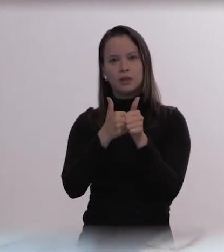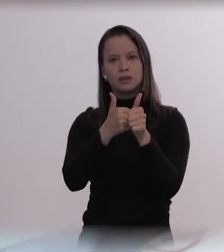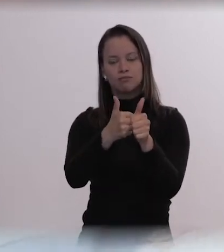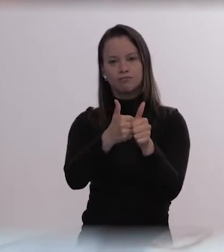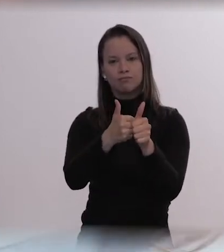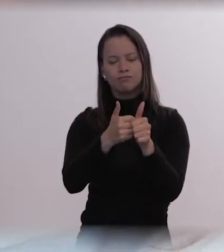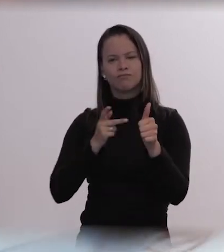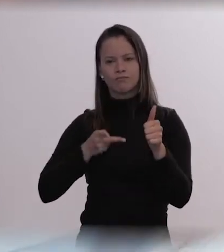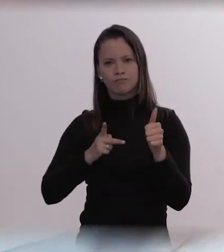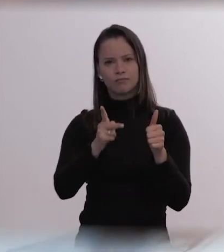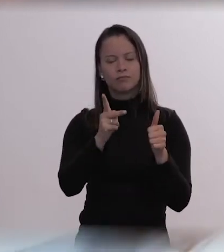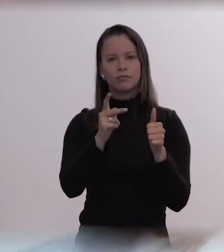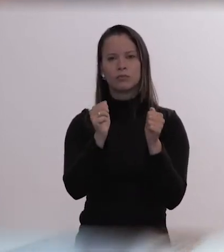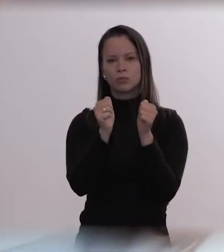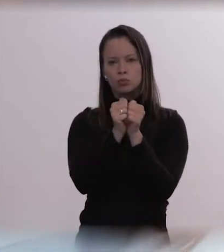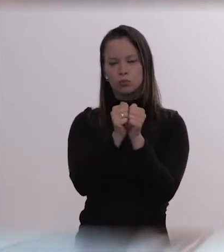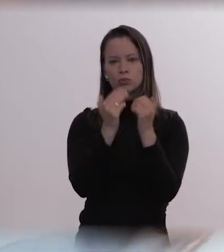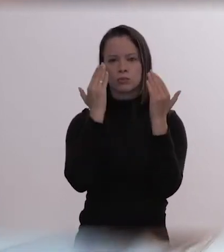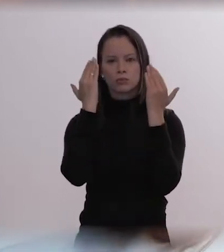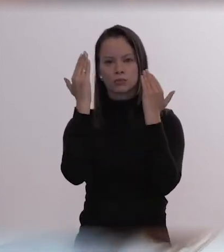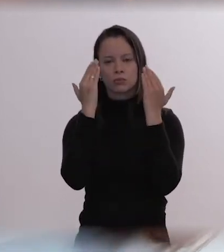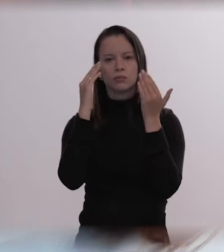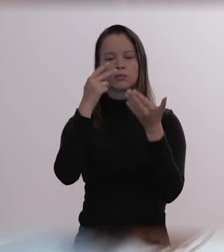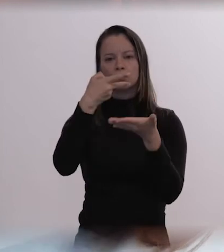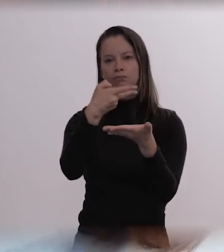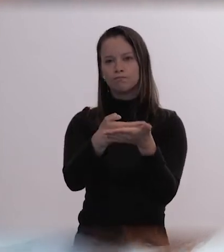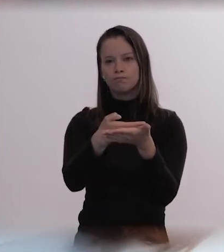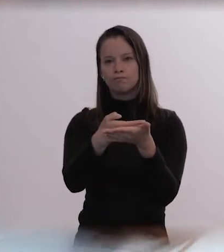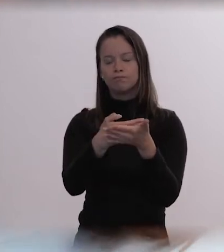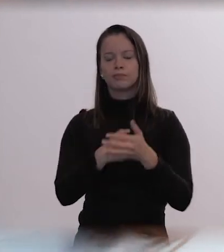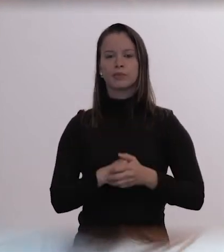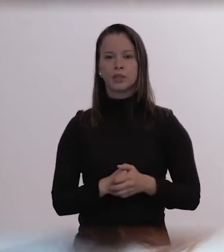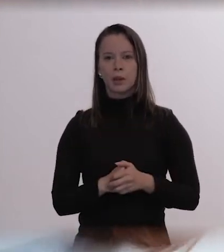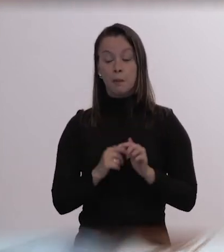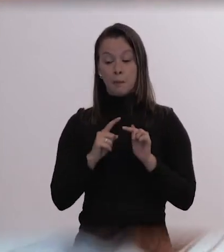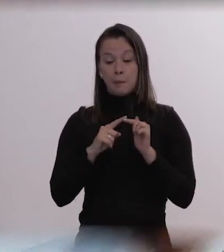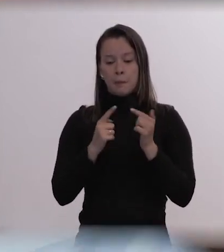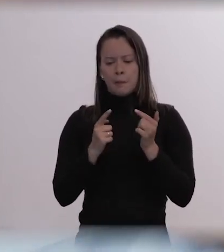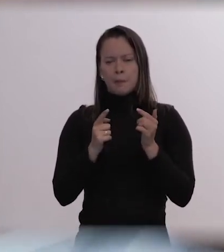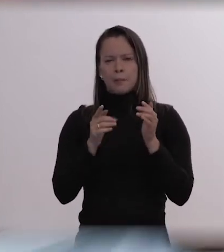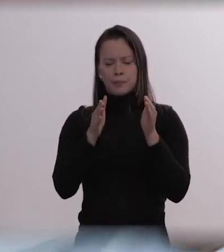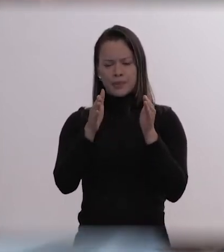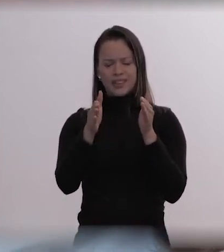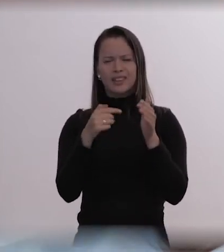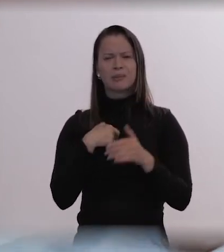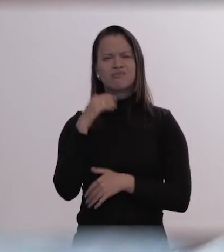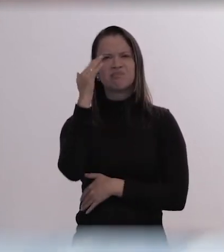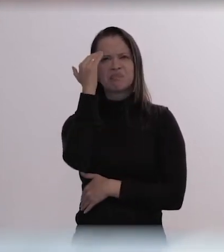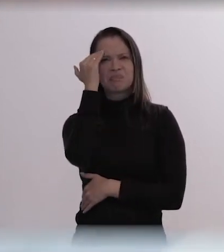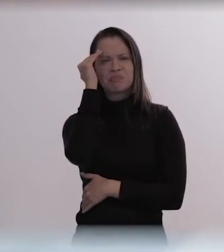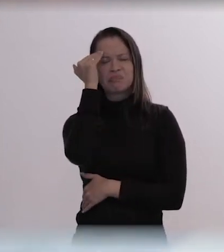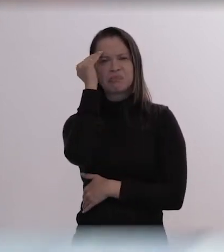era encaminhada para fazer um acompanhamento. Só que naquele momento eu não